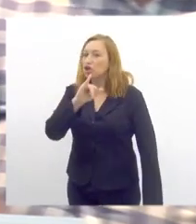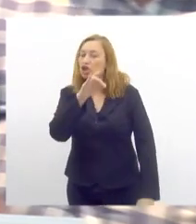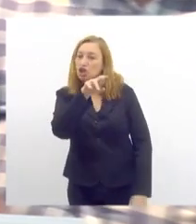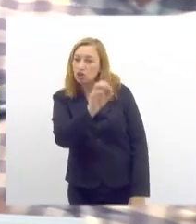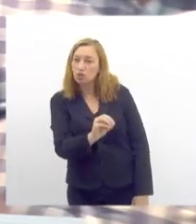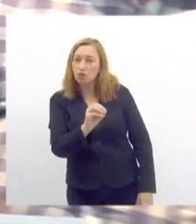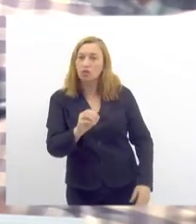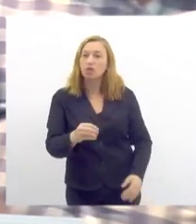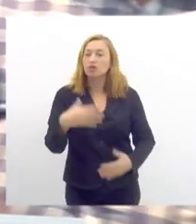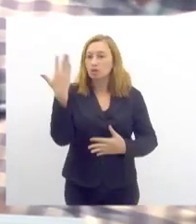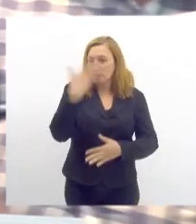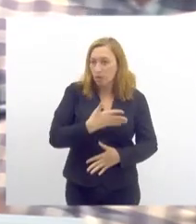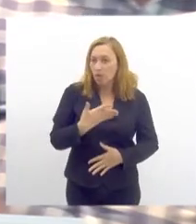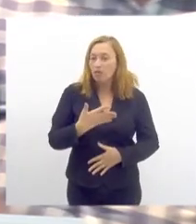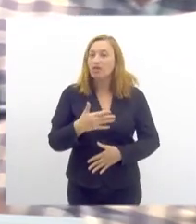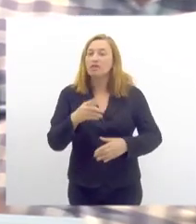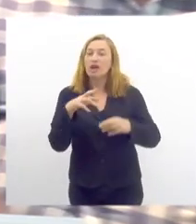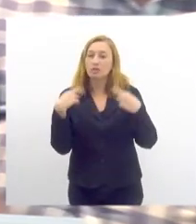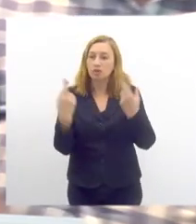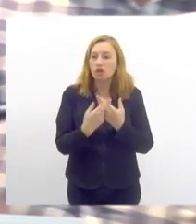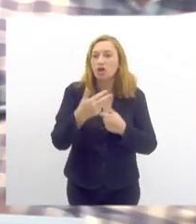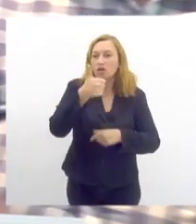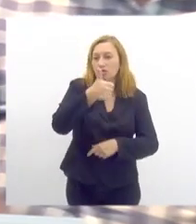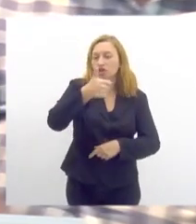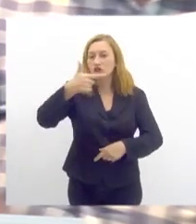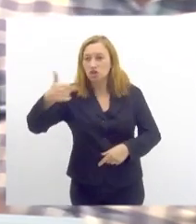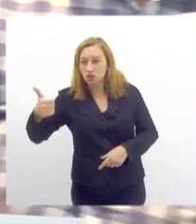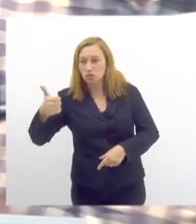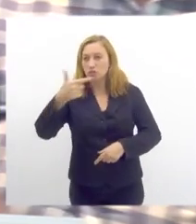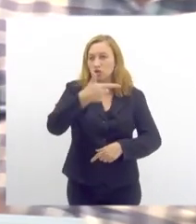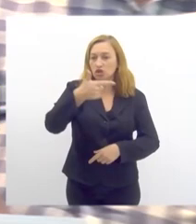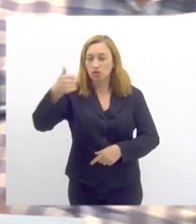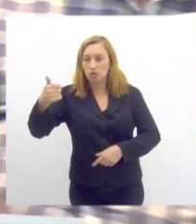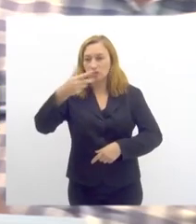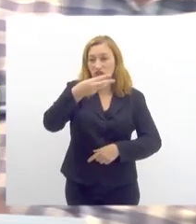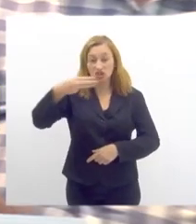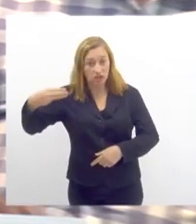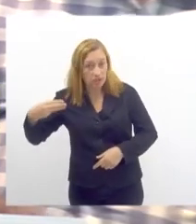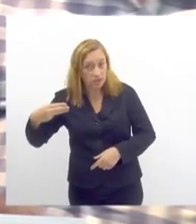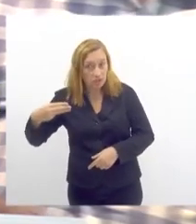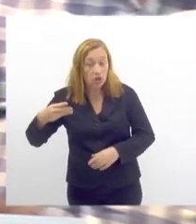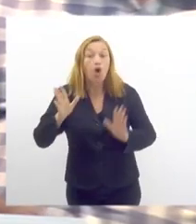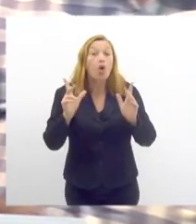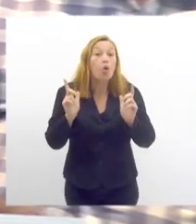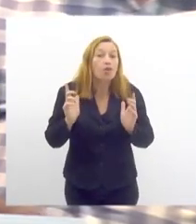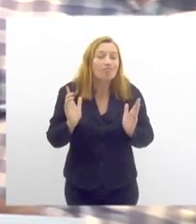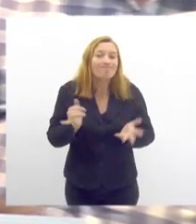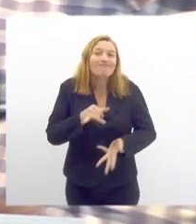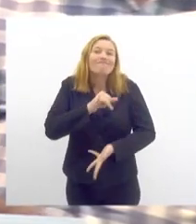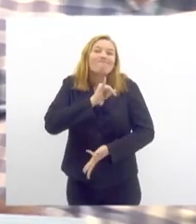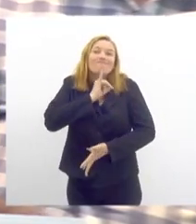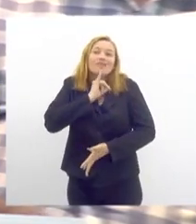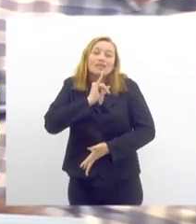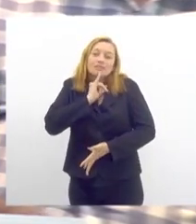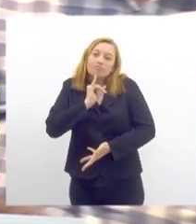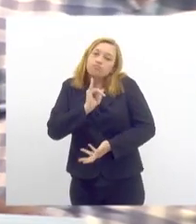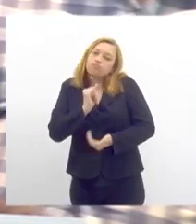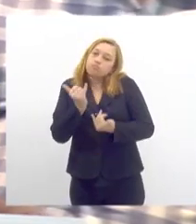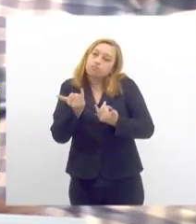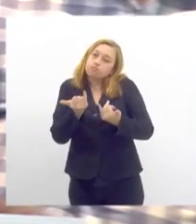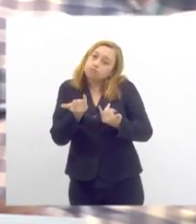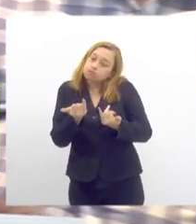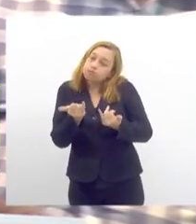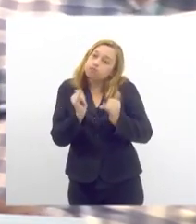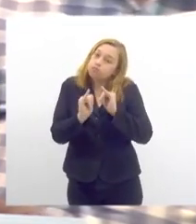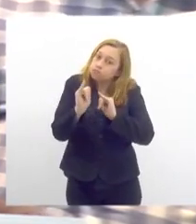reuniões no dia 21, 22 e 23, onde, infelizmente, eu tenho uma notícia